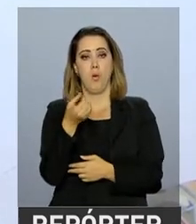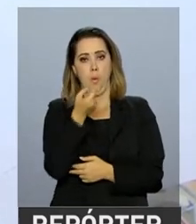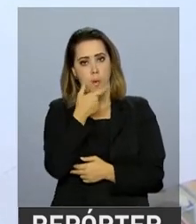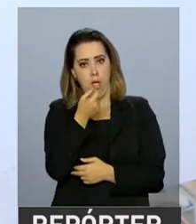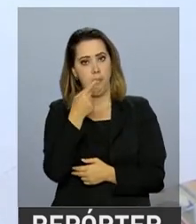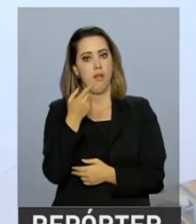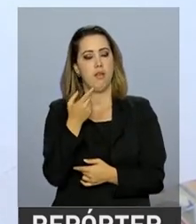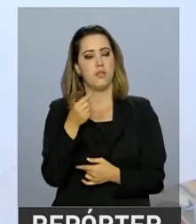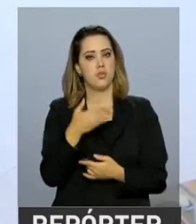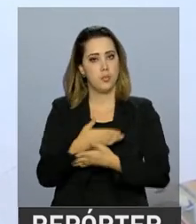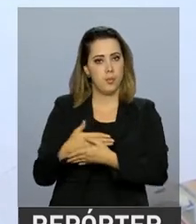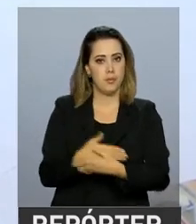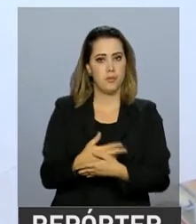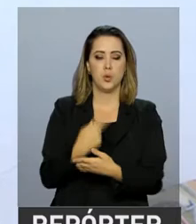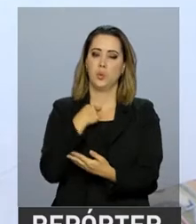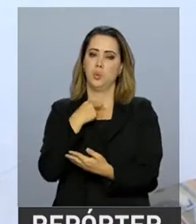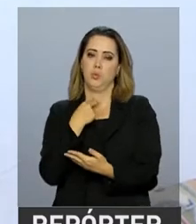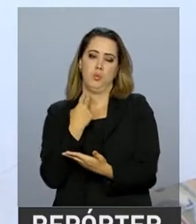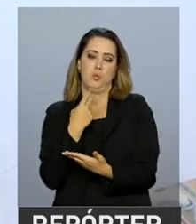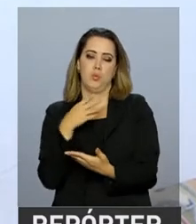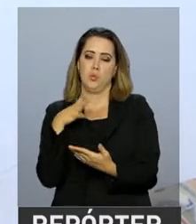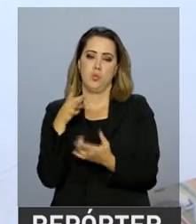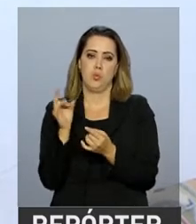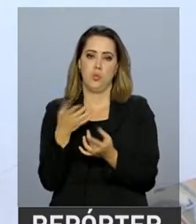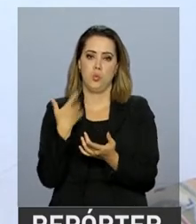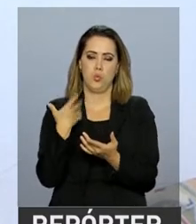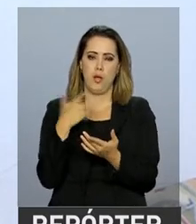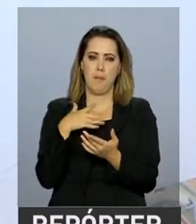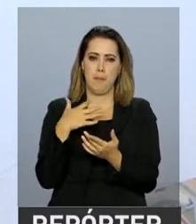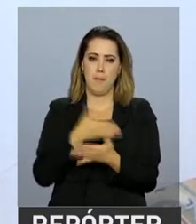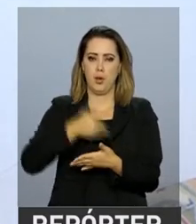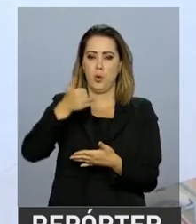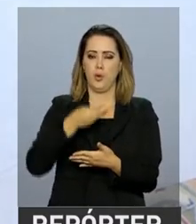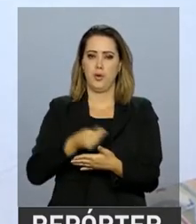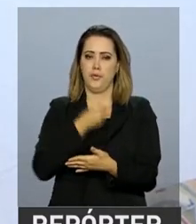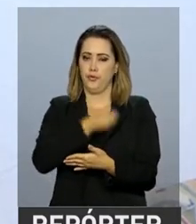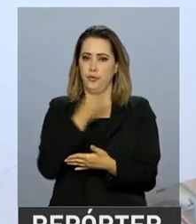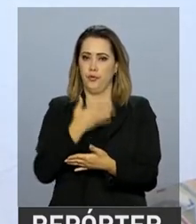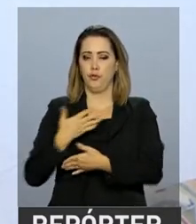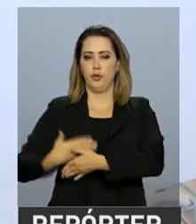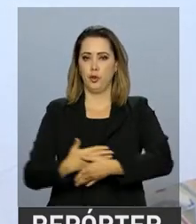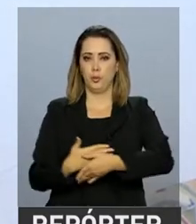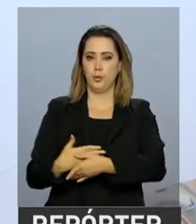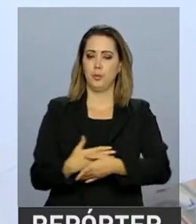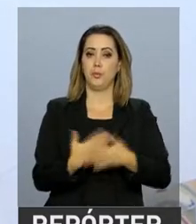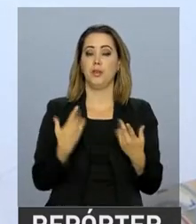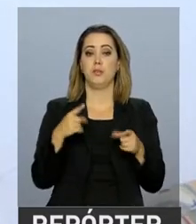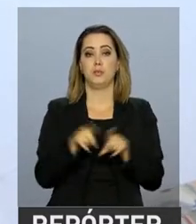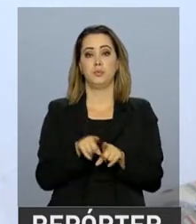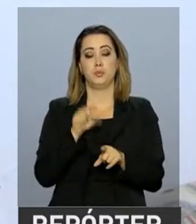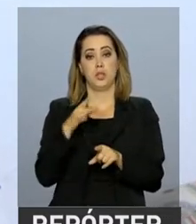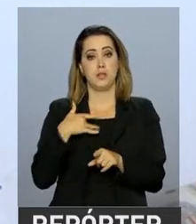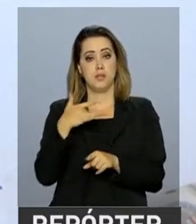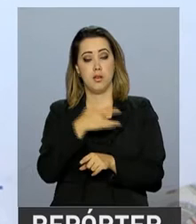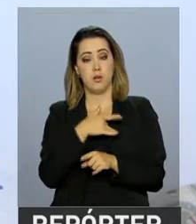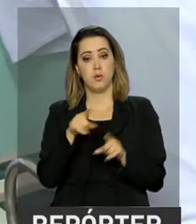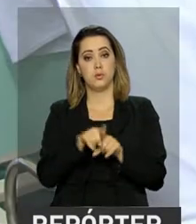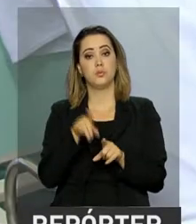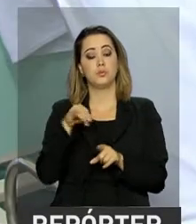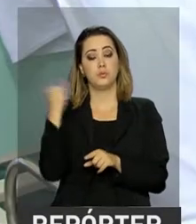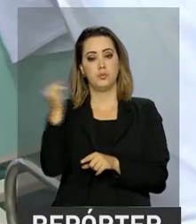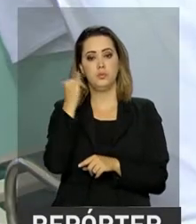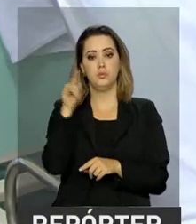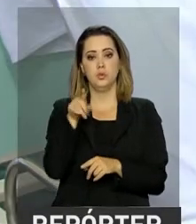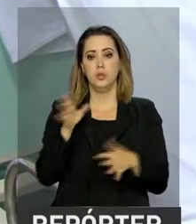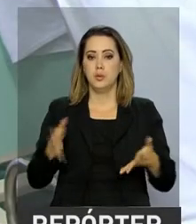que ele não deixa a criança ficar doente, não fica tão vulnerável às outras coisas, já que ele é tão importante para o bebê. E